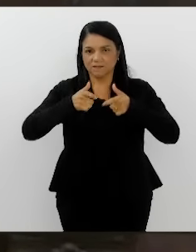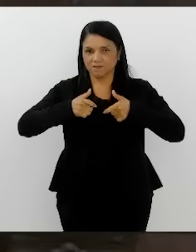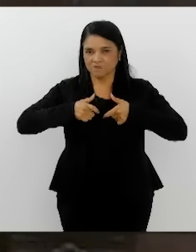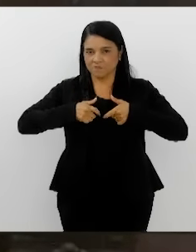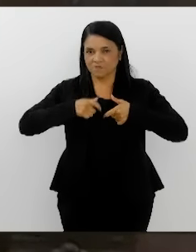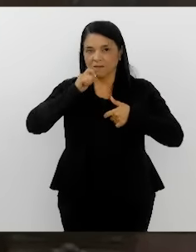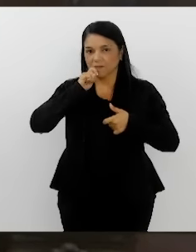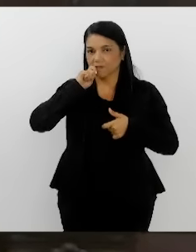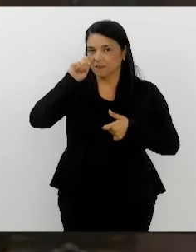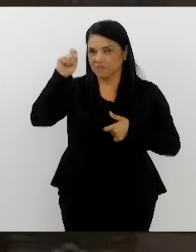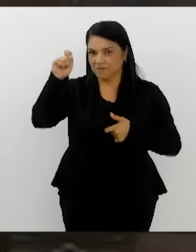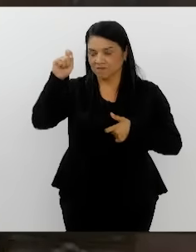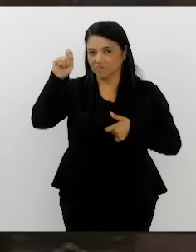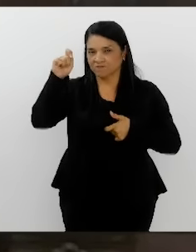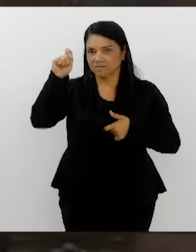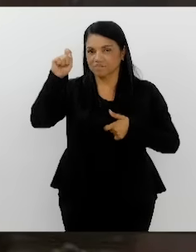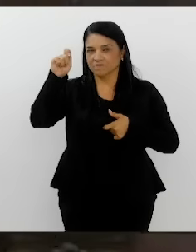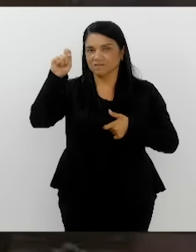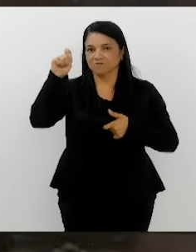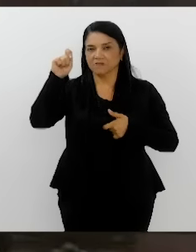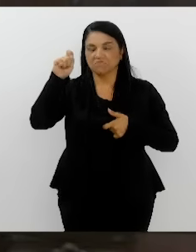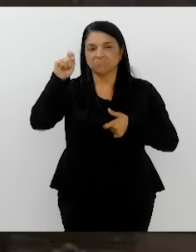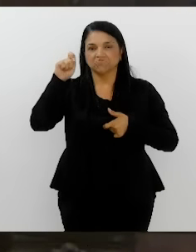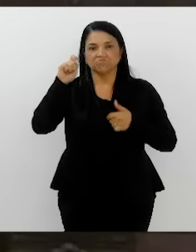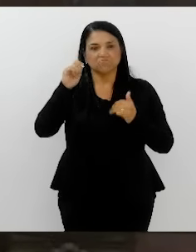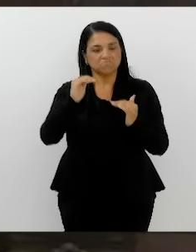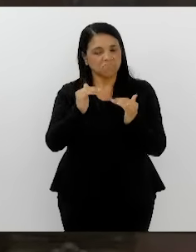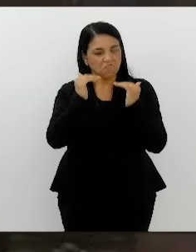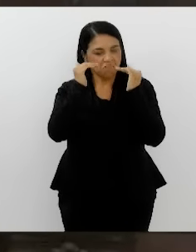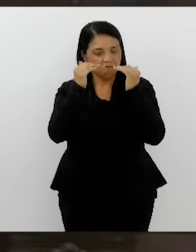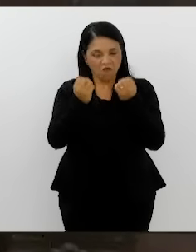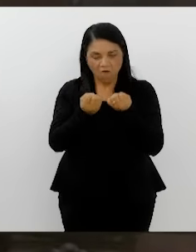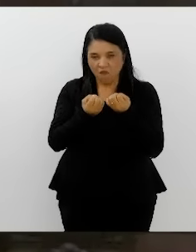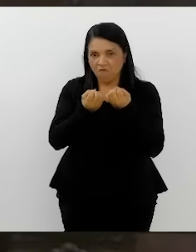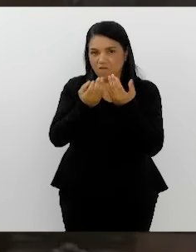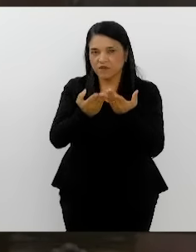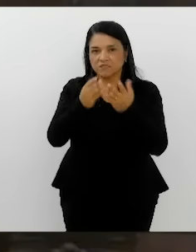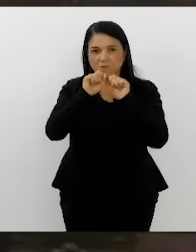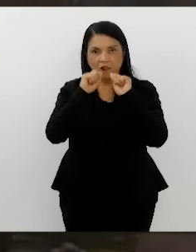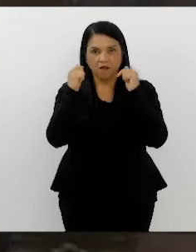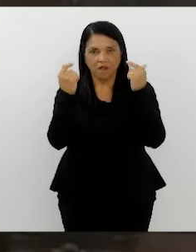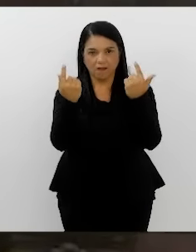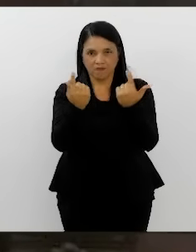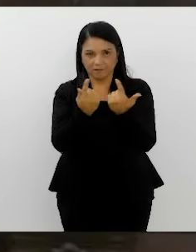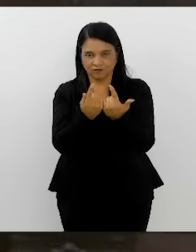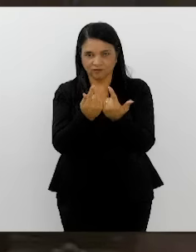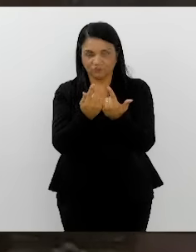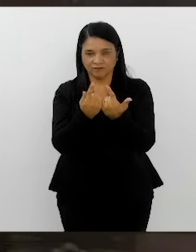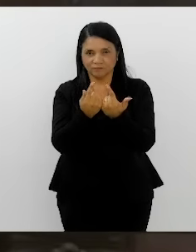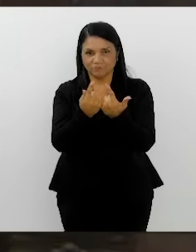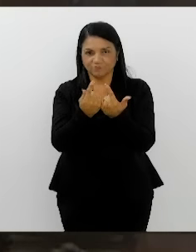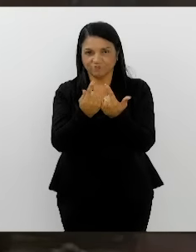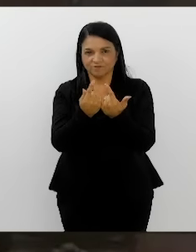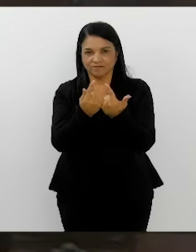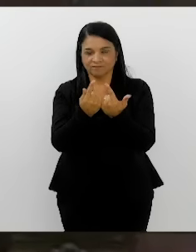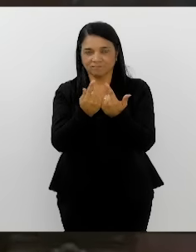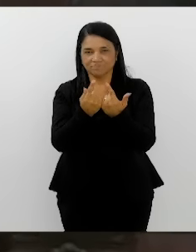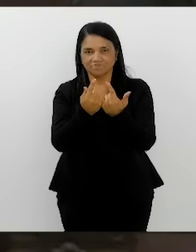Tiradentes, maior honraria oferecida por essa Casa Legislativa ao nosso